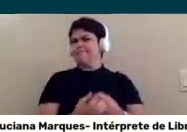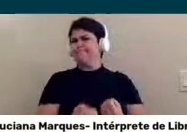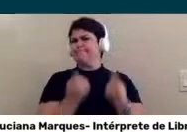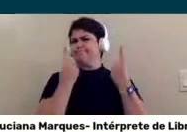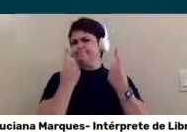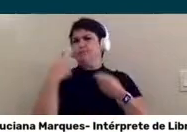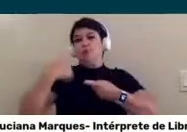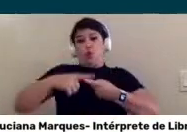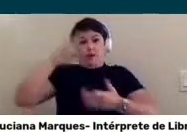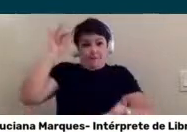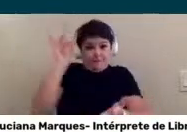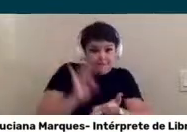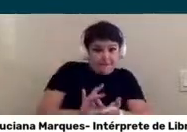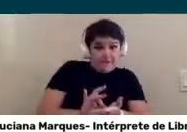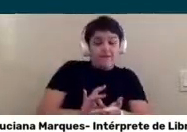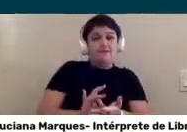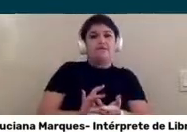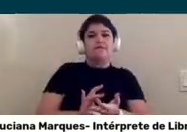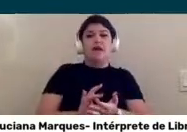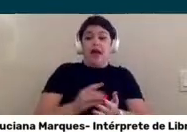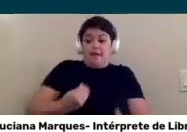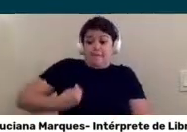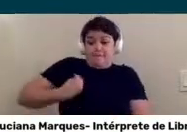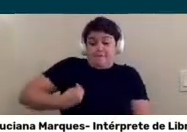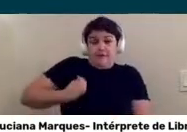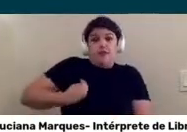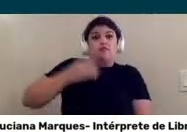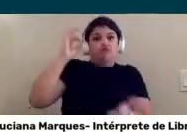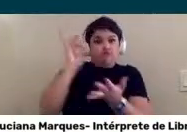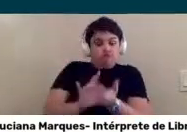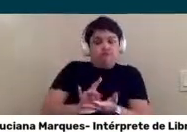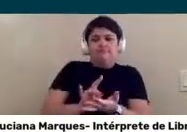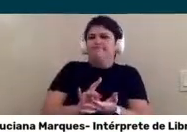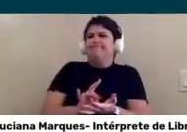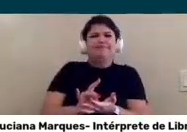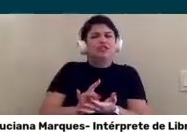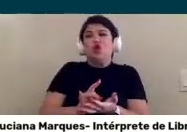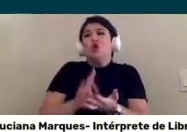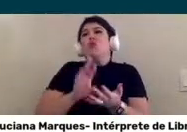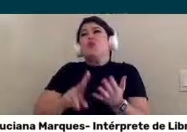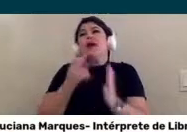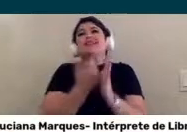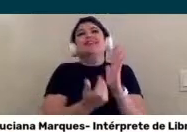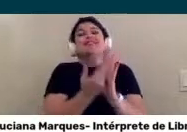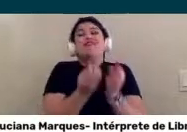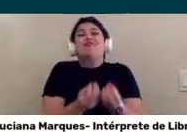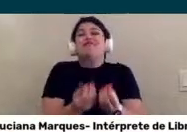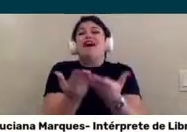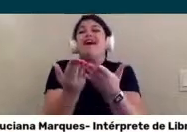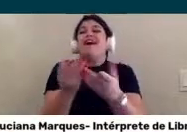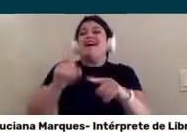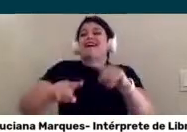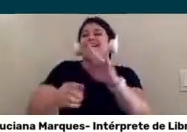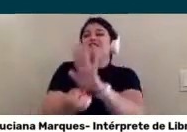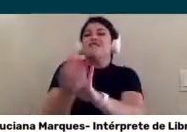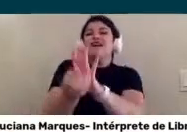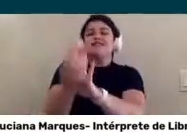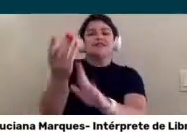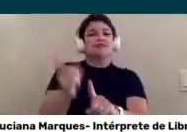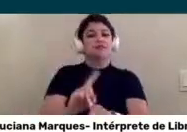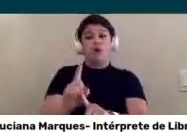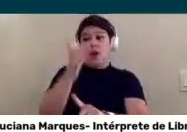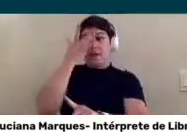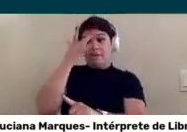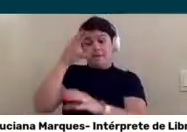prática, na vida real, assim, não é o desenho que vai para a produção, né? As desenvolvedoras